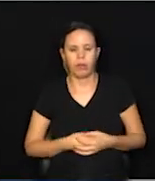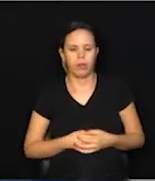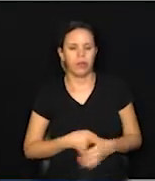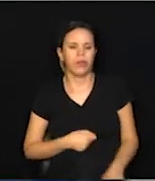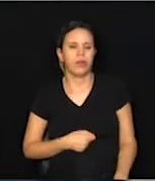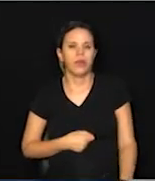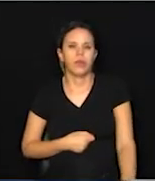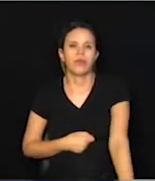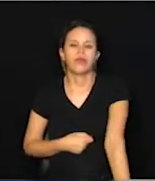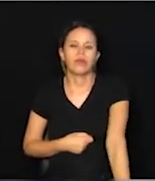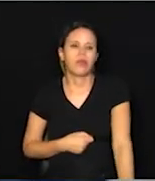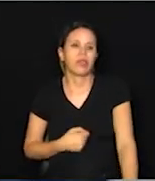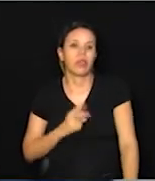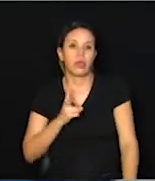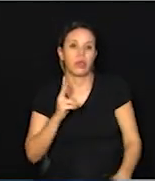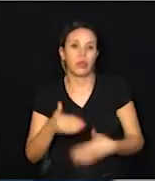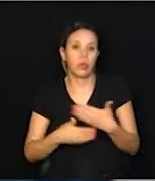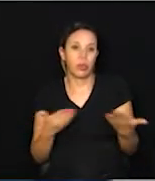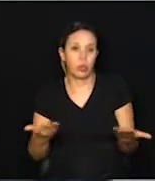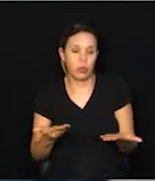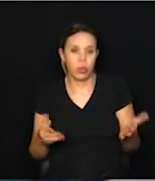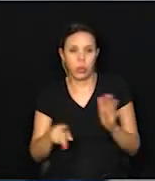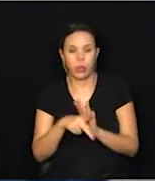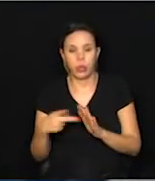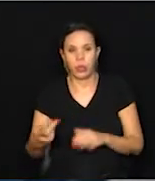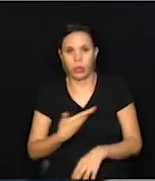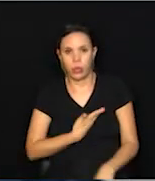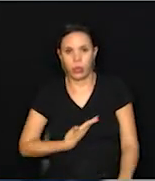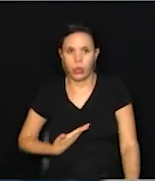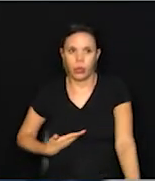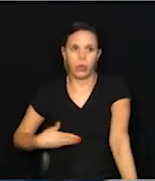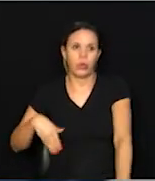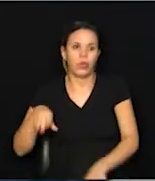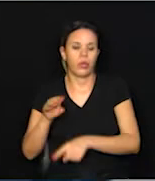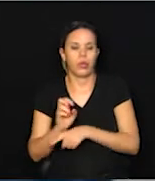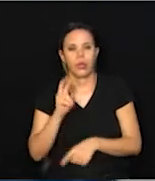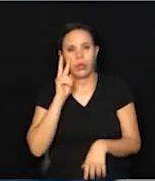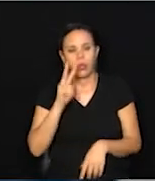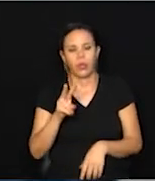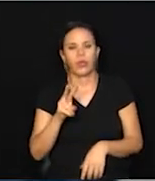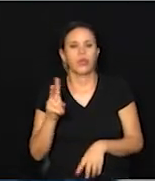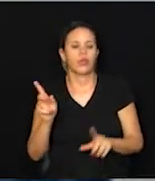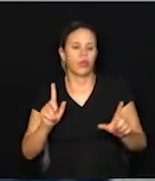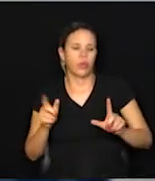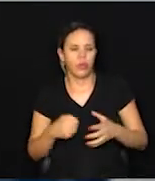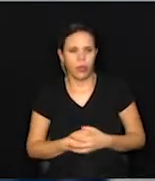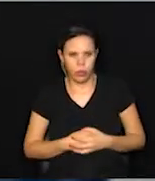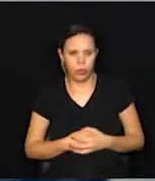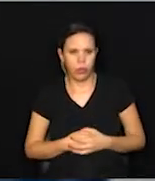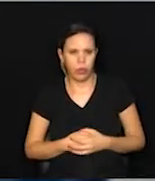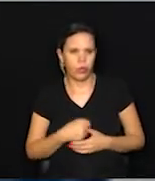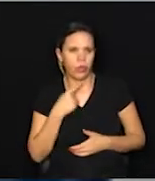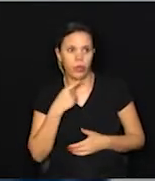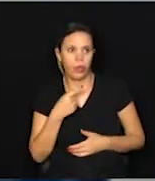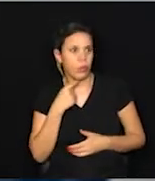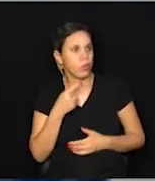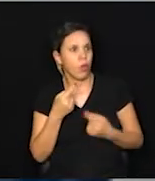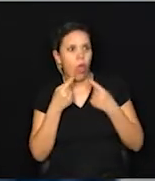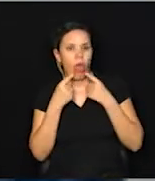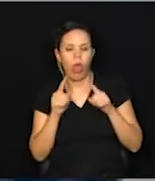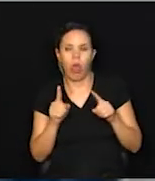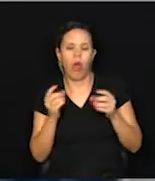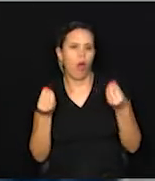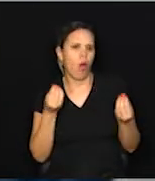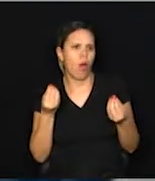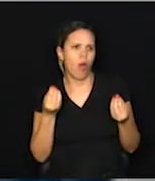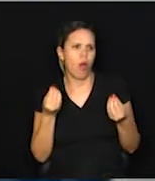essa situação persiste. Hoje, acho que o próprio governo do Estado, eu vi na mídia, que ele se queixou violentamente da maneira como